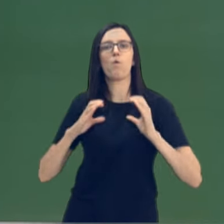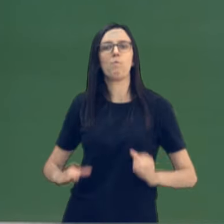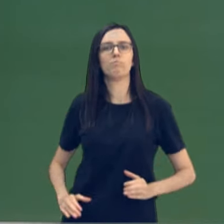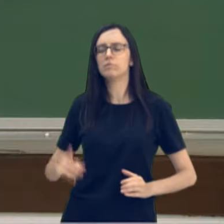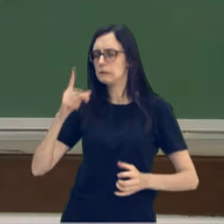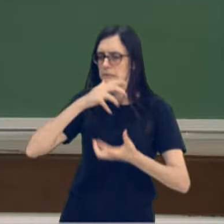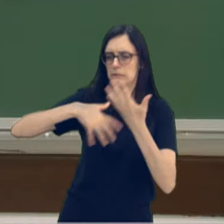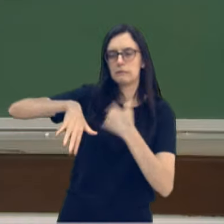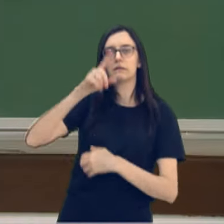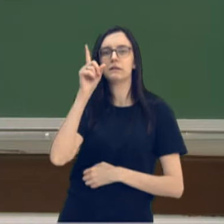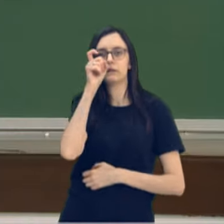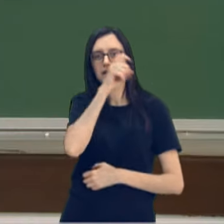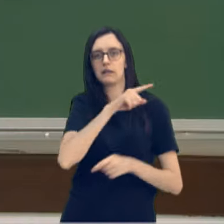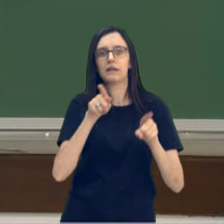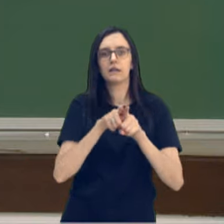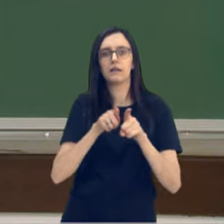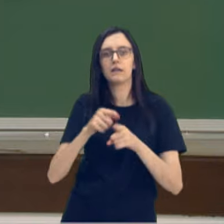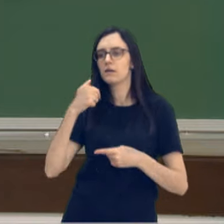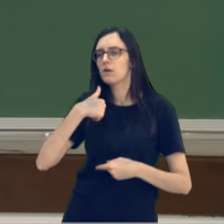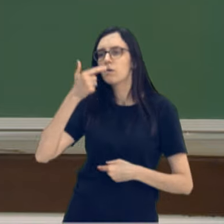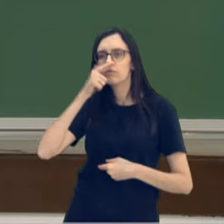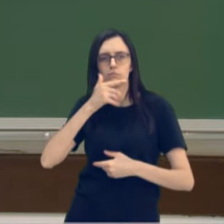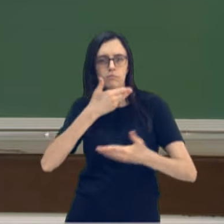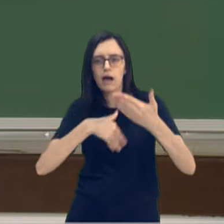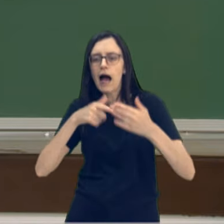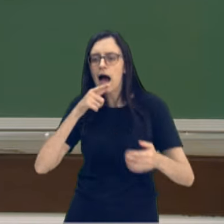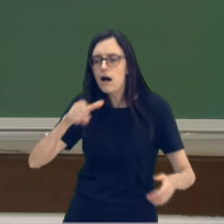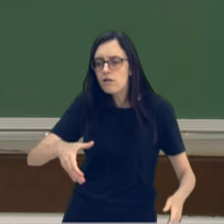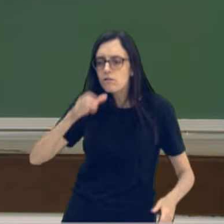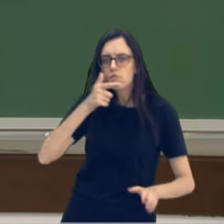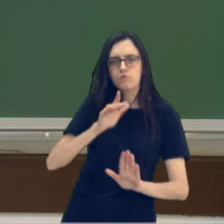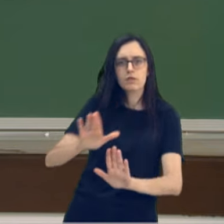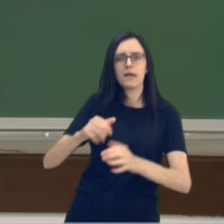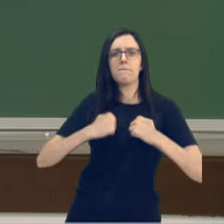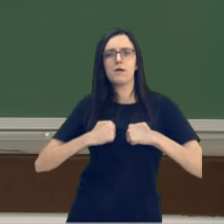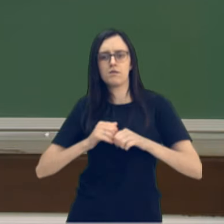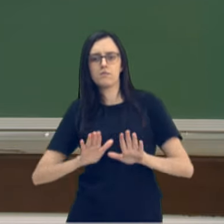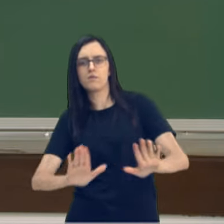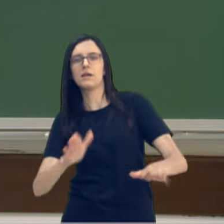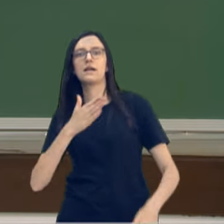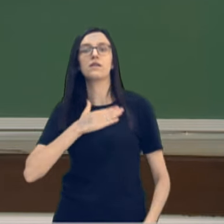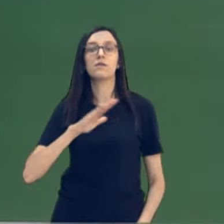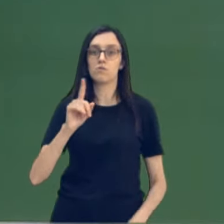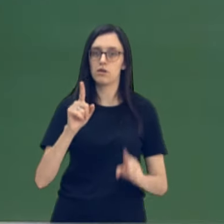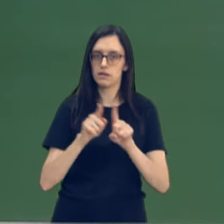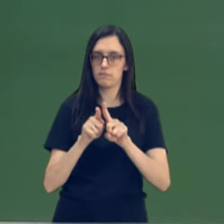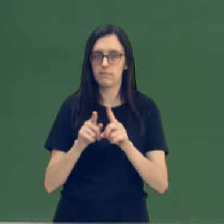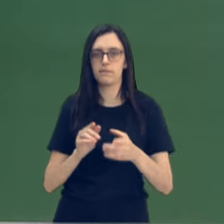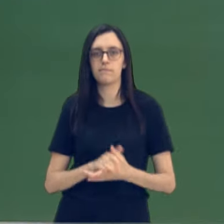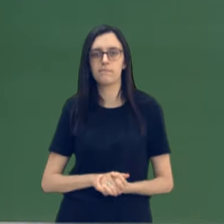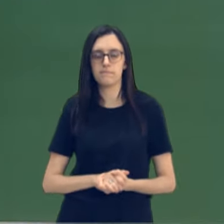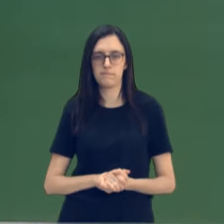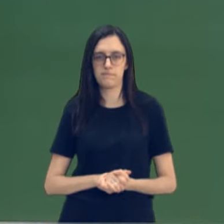comprometida. E hidrofobia, dificuldade de se relacionar com a água, tomar banho. Então, uma aversão à água.